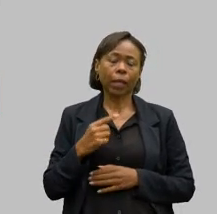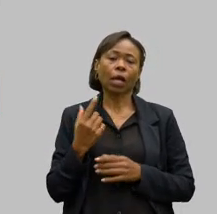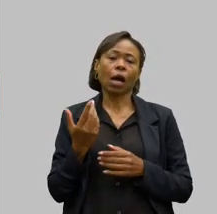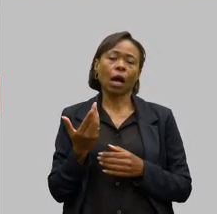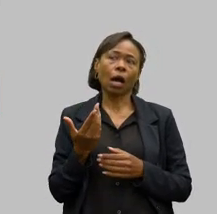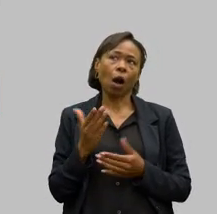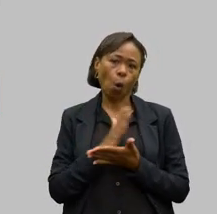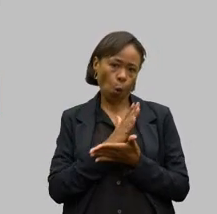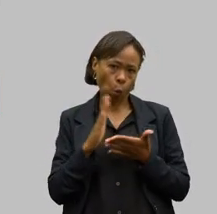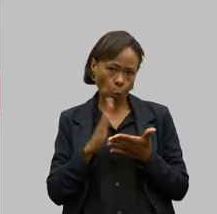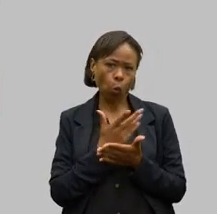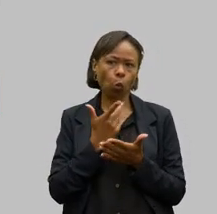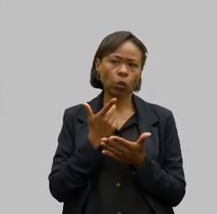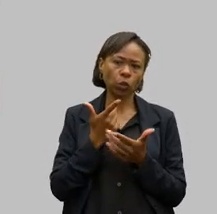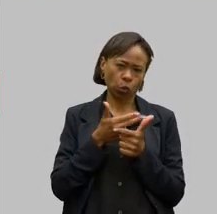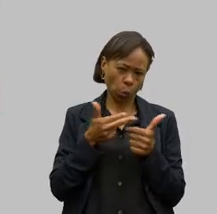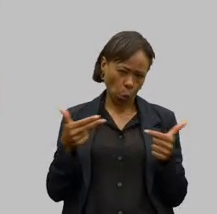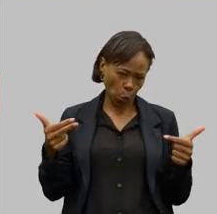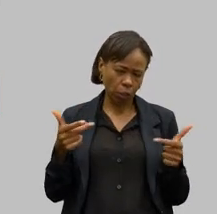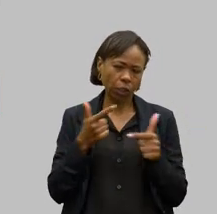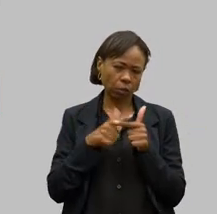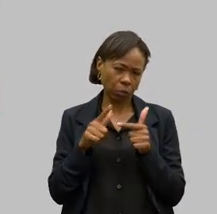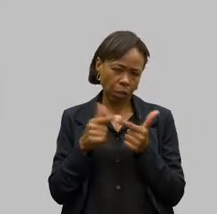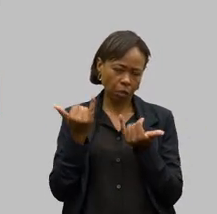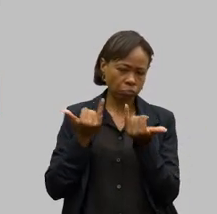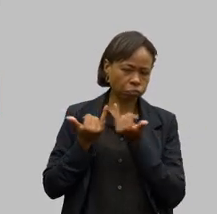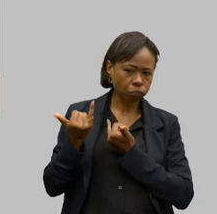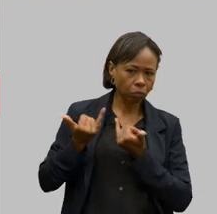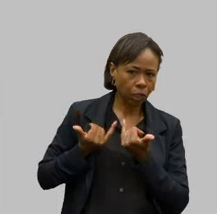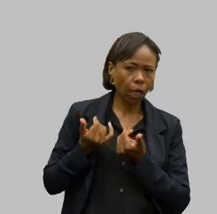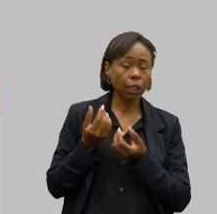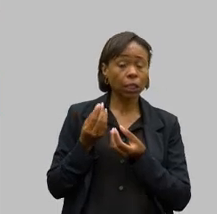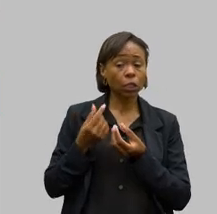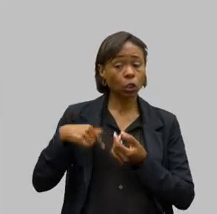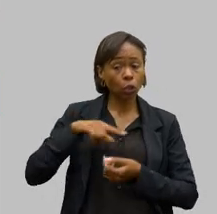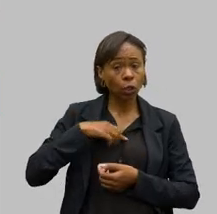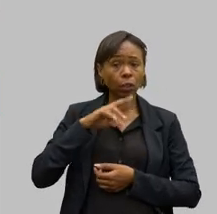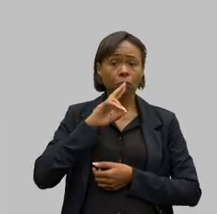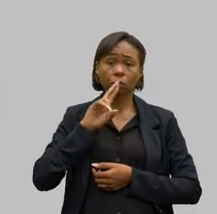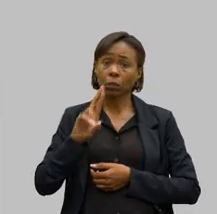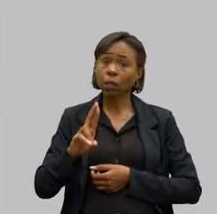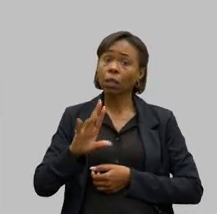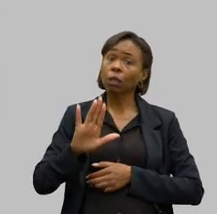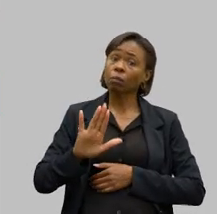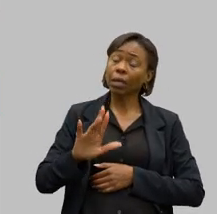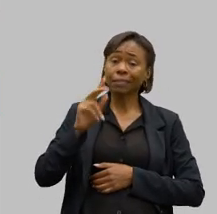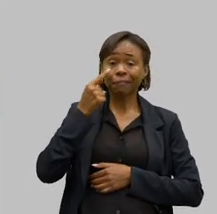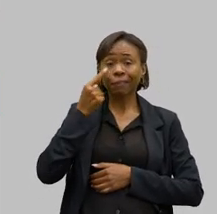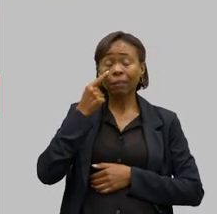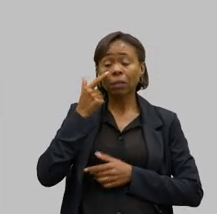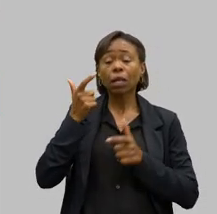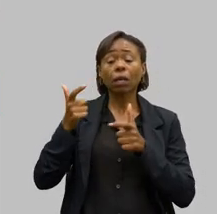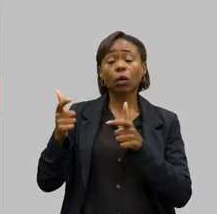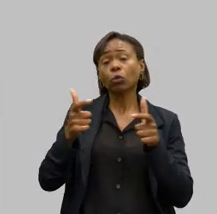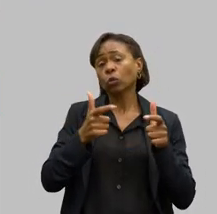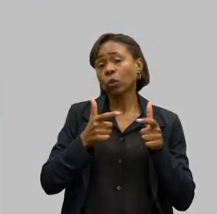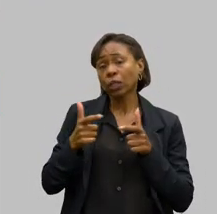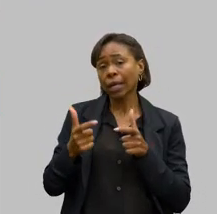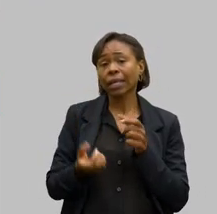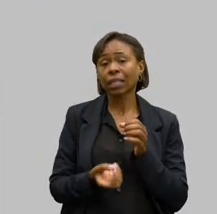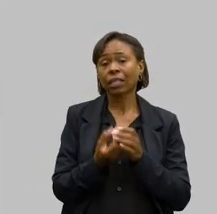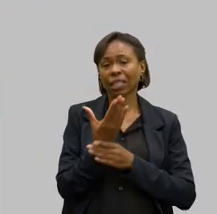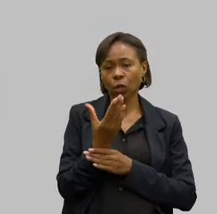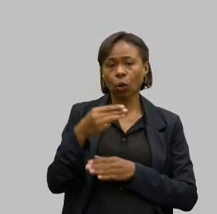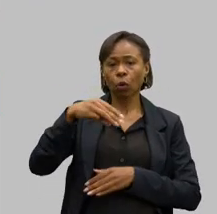demandas que têm chegado, essa visão de rever alguns locais que foram implantados na EMTI,